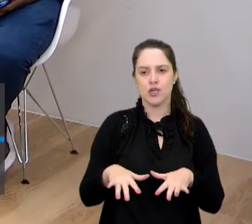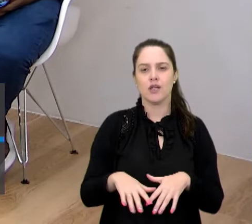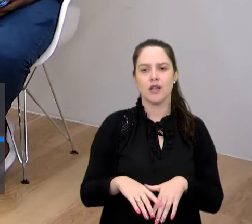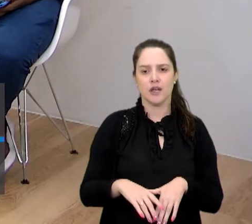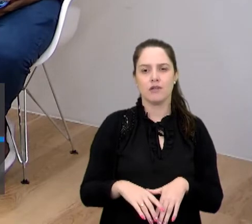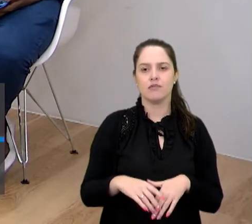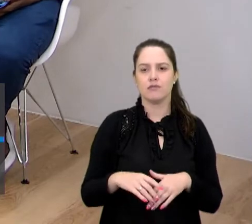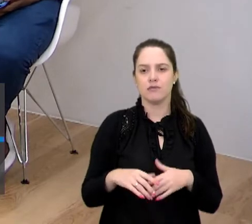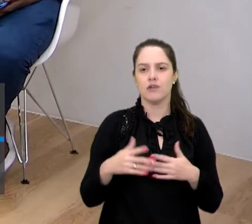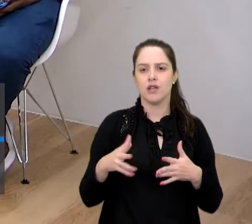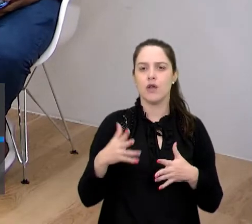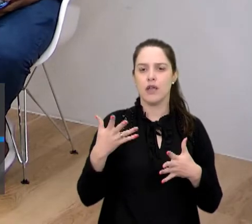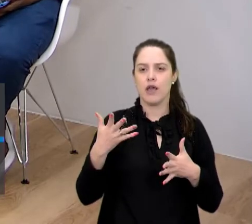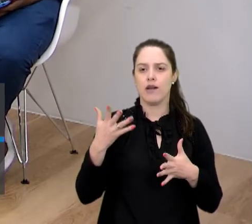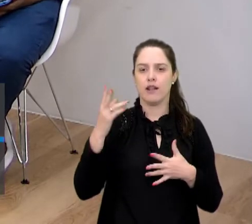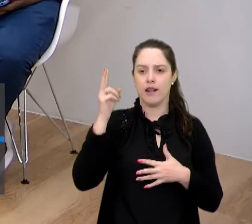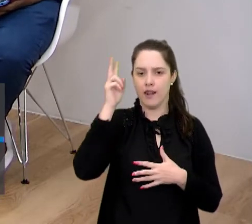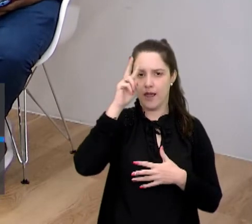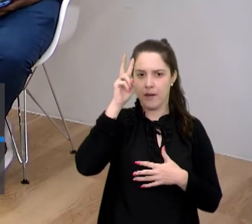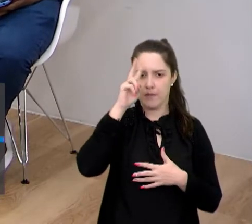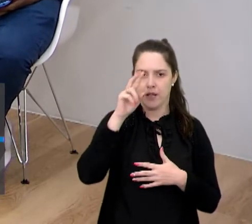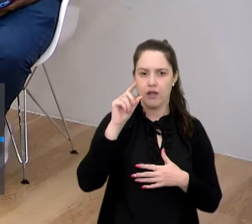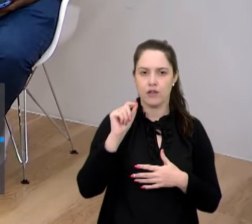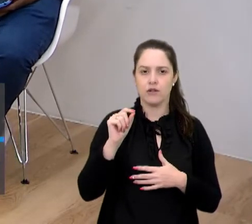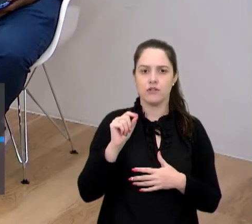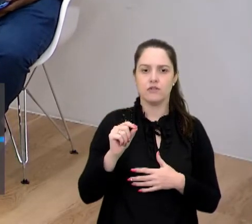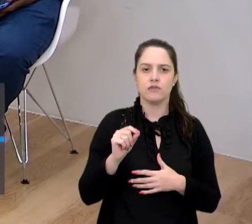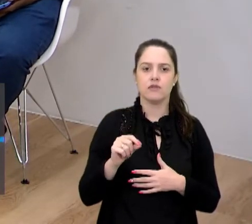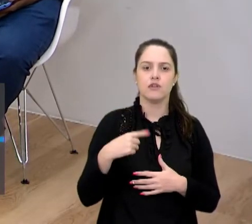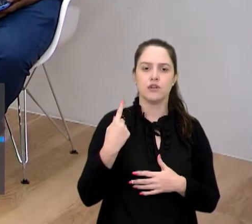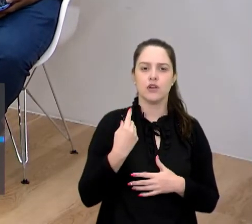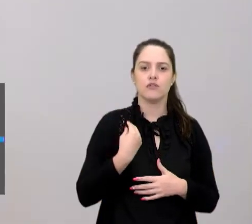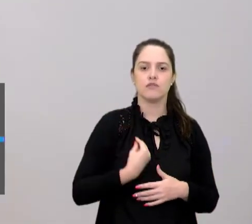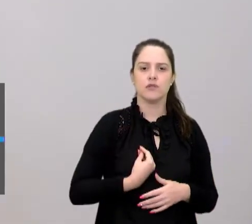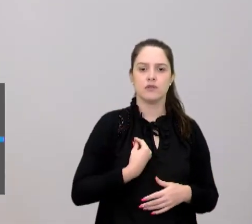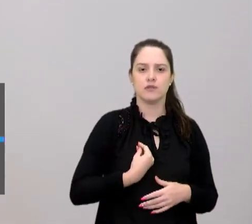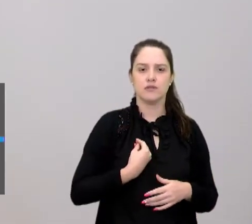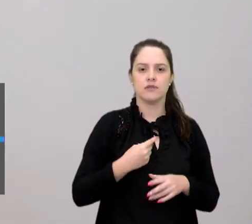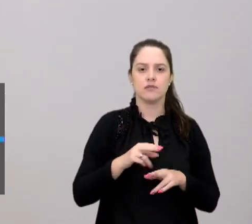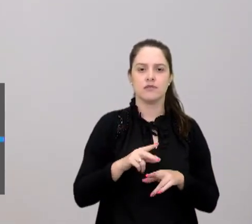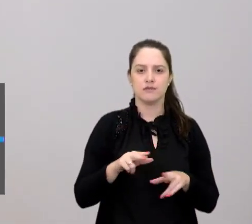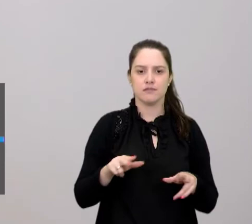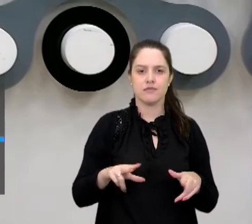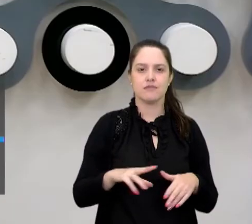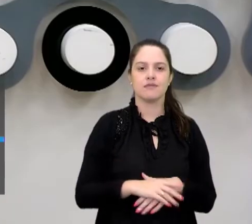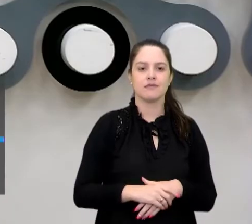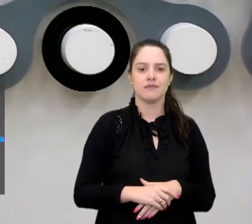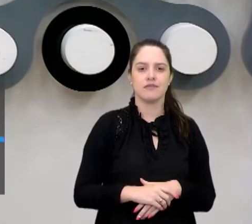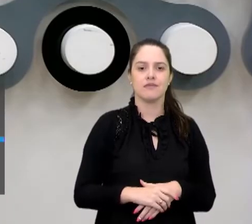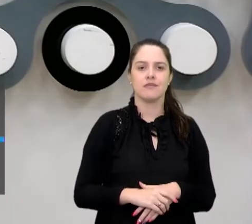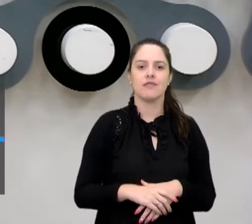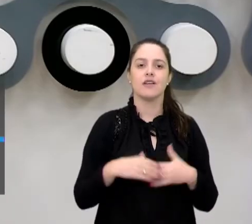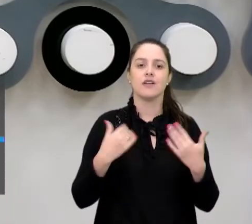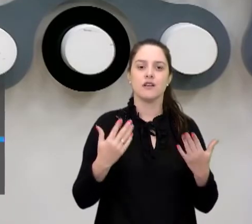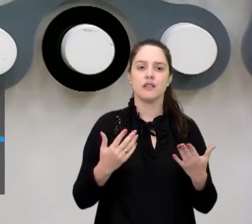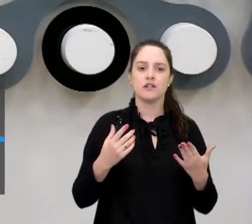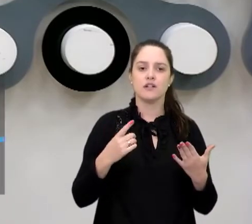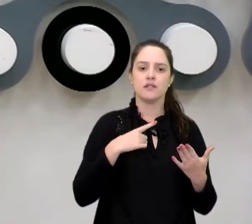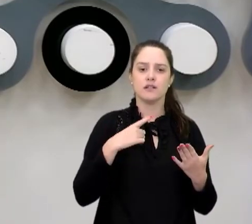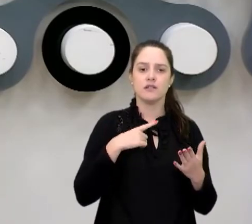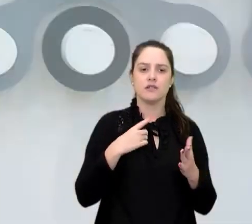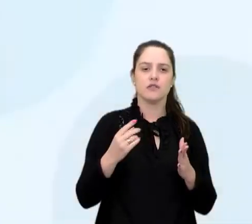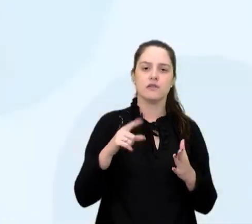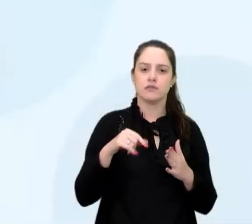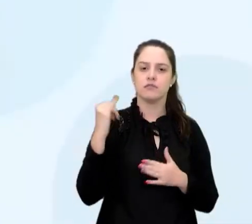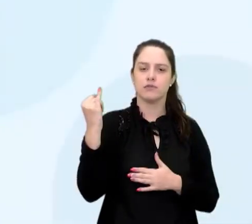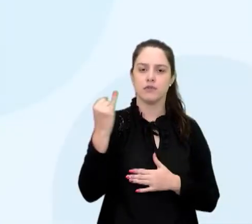quero deixar a aula deprê, não. Ninguém não tá acabando nada. A gente vai salvar nosso planeta. De meme, que é uma coisa... Não é legal, não é legal. De entretenimento. Olha só, de olho na integração, isso é